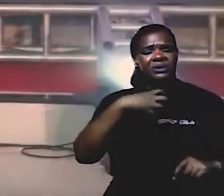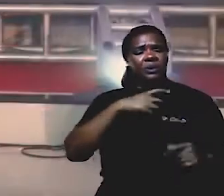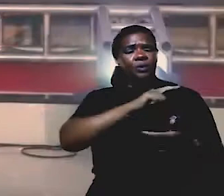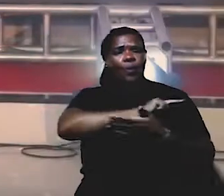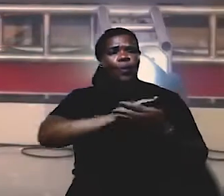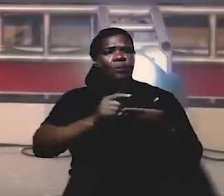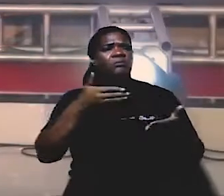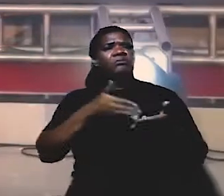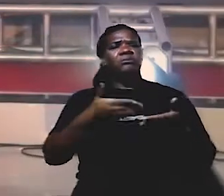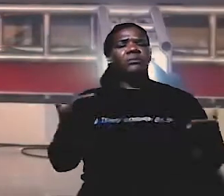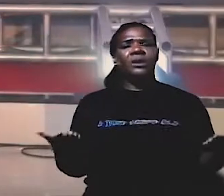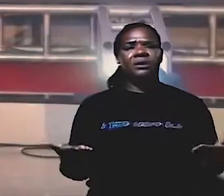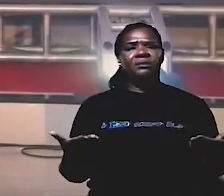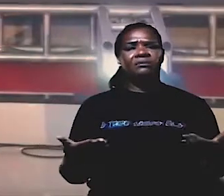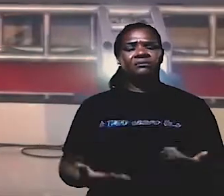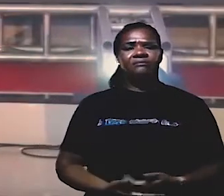Até quando?